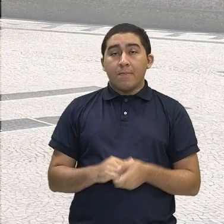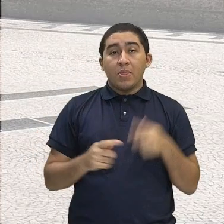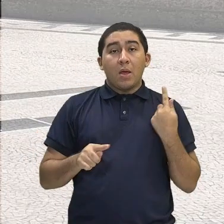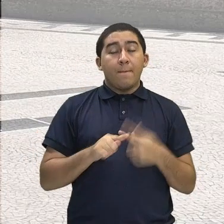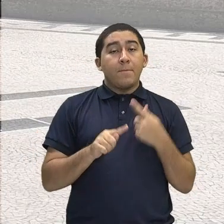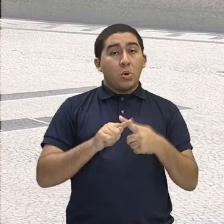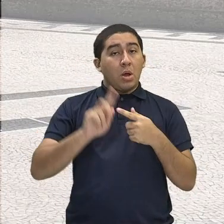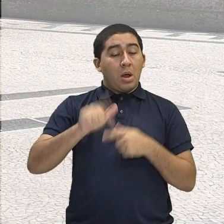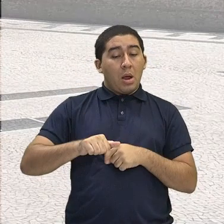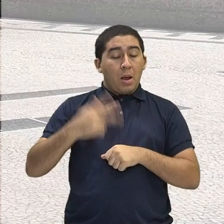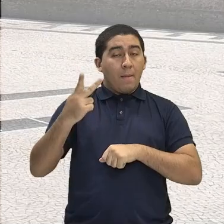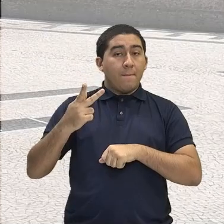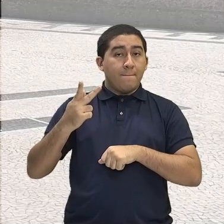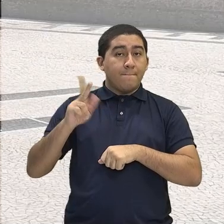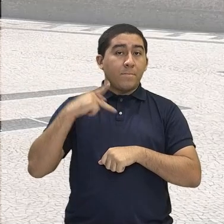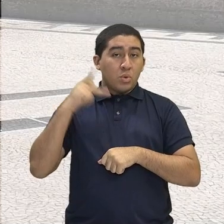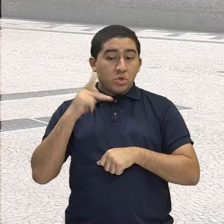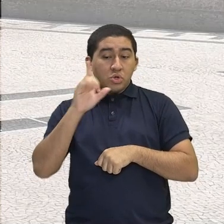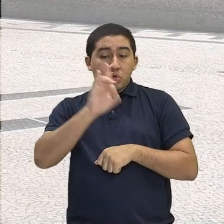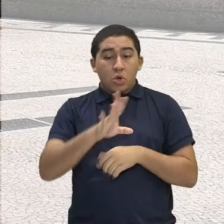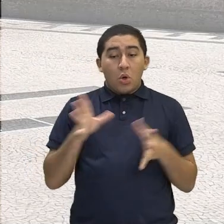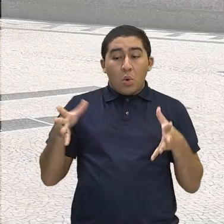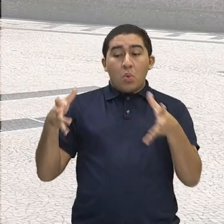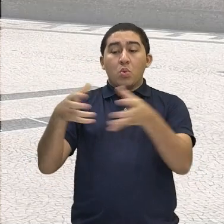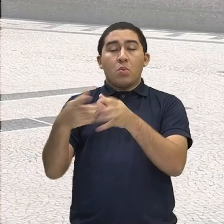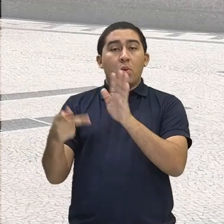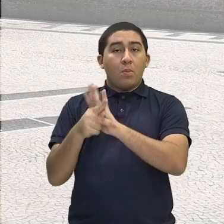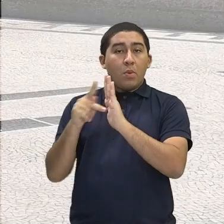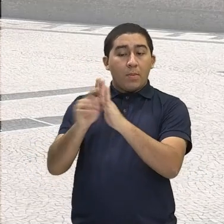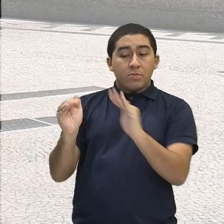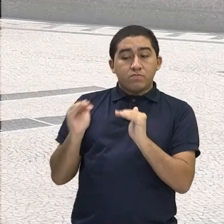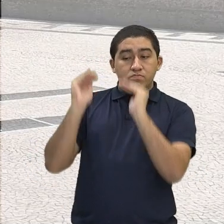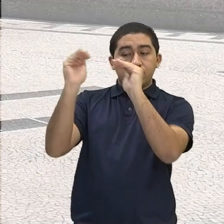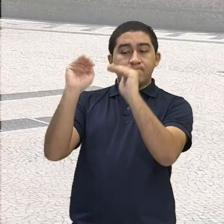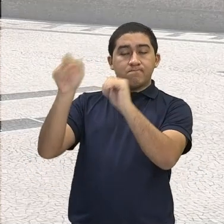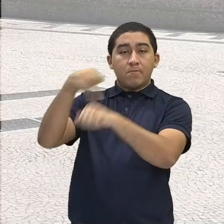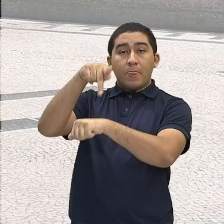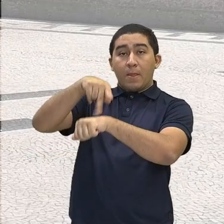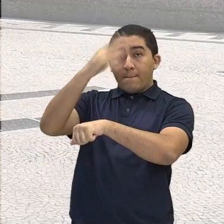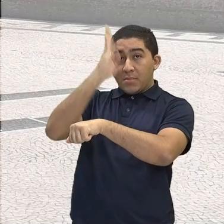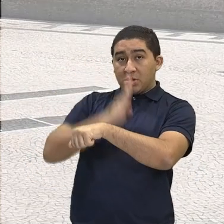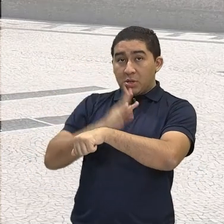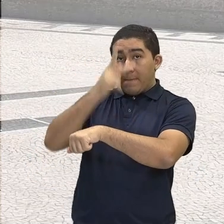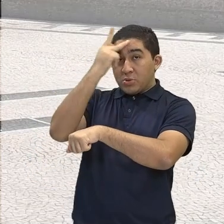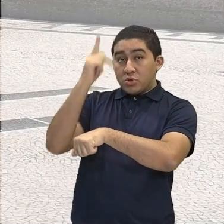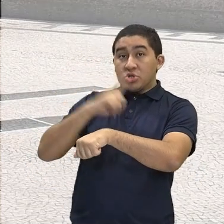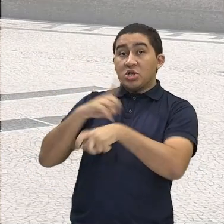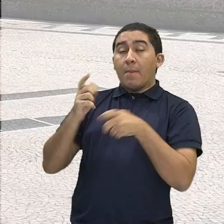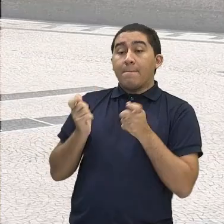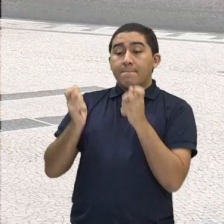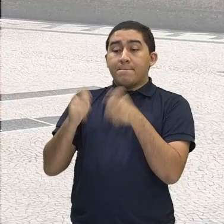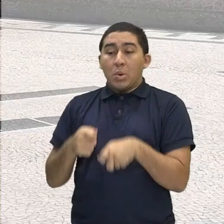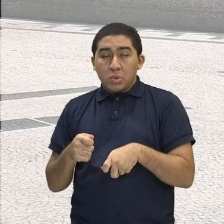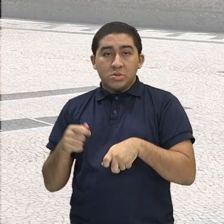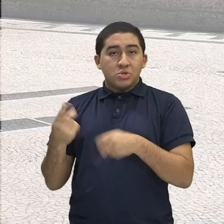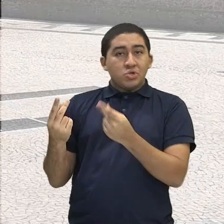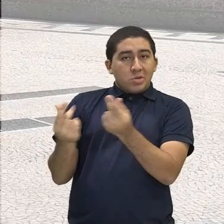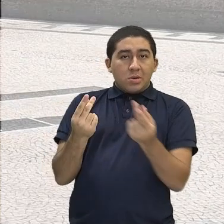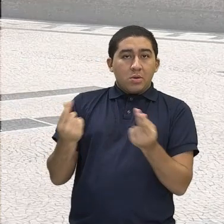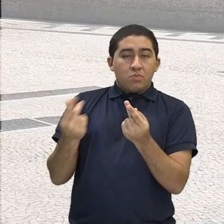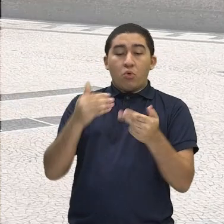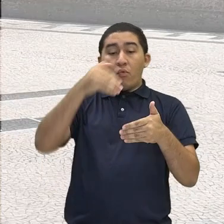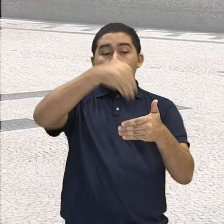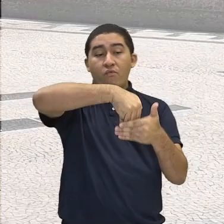política estava restrita à elite brasileira, certo? A pessoas que tinham posses. O voto, ele ainda